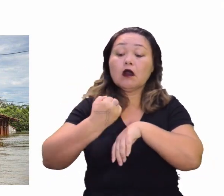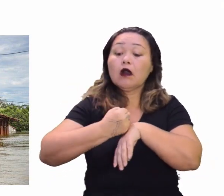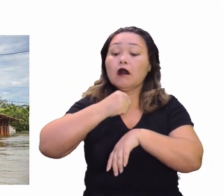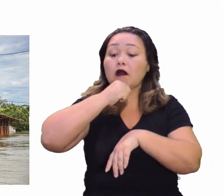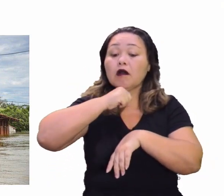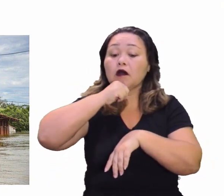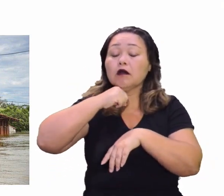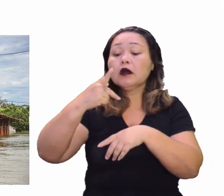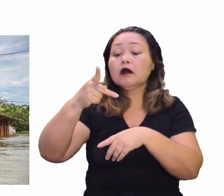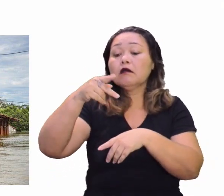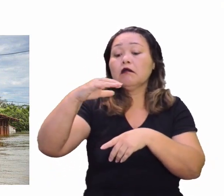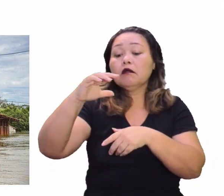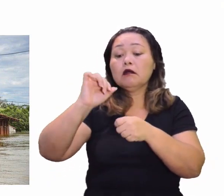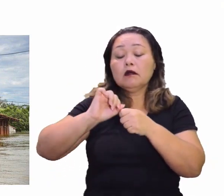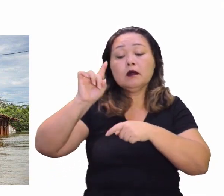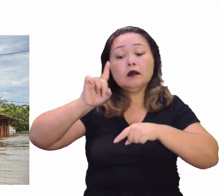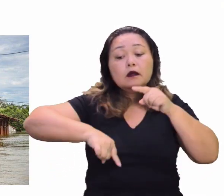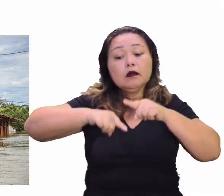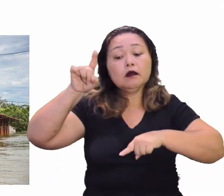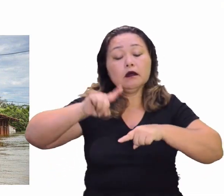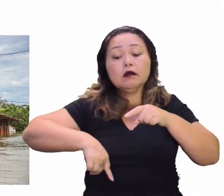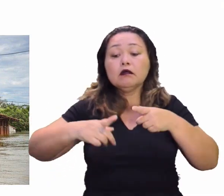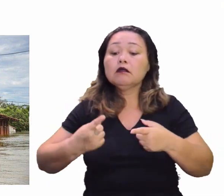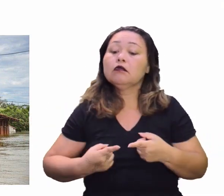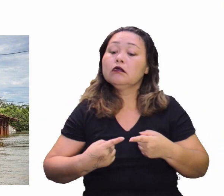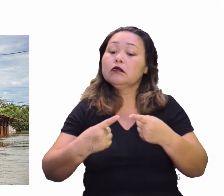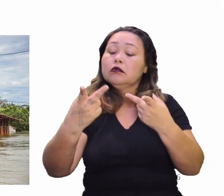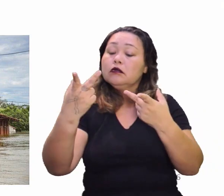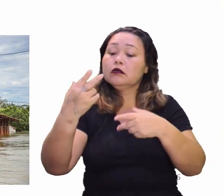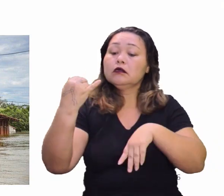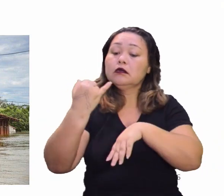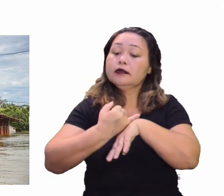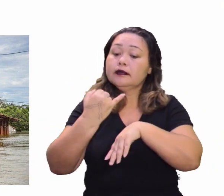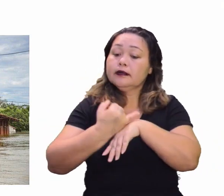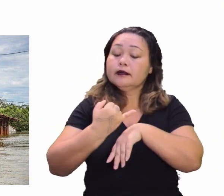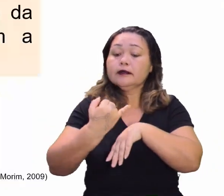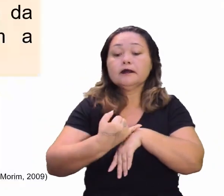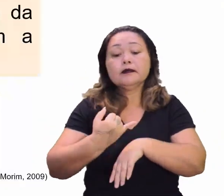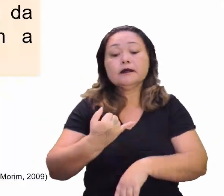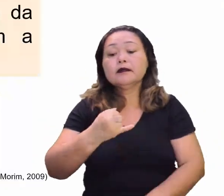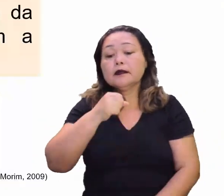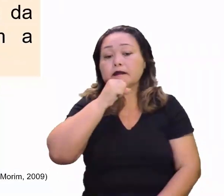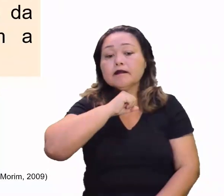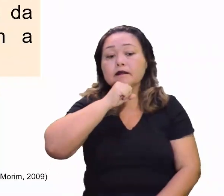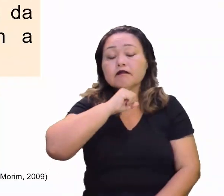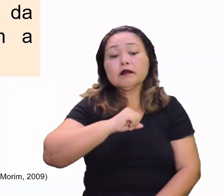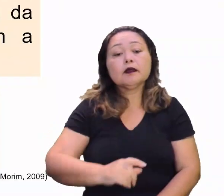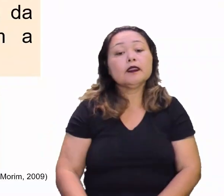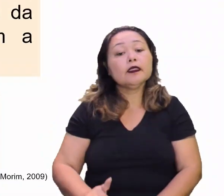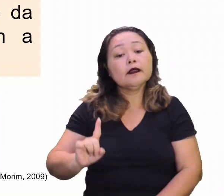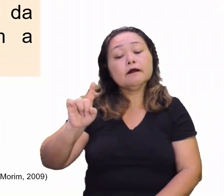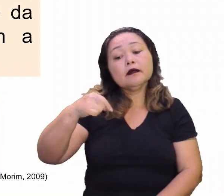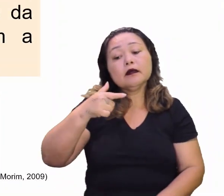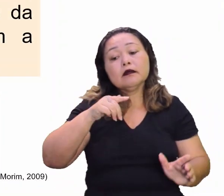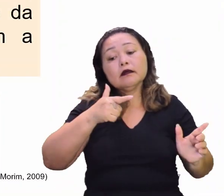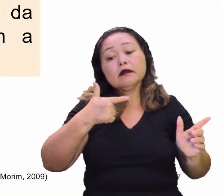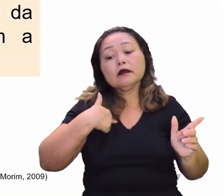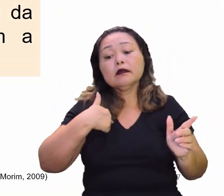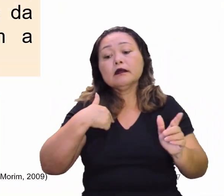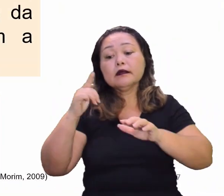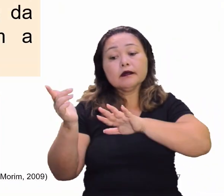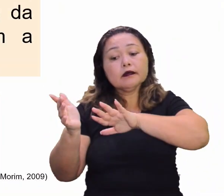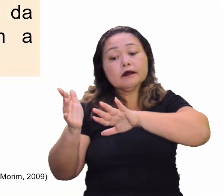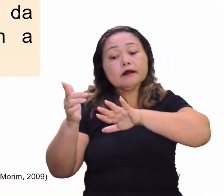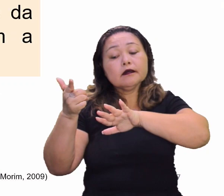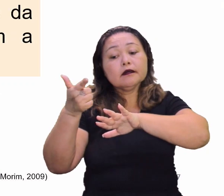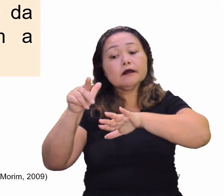peça do material da construção foi vendida como ferro velho. Pois é. Beleza, olha aí. Depois a gente falou do ciclo telegráfico,